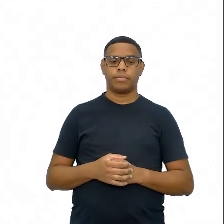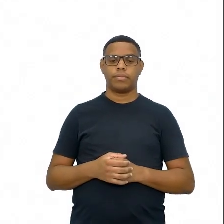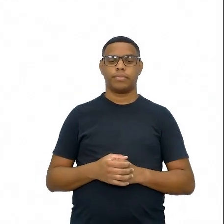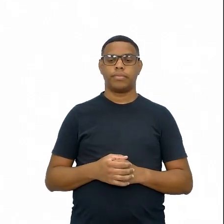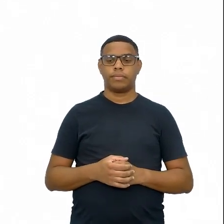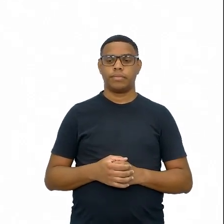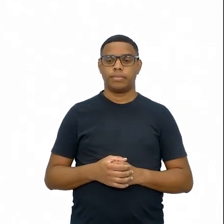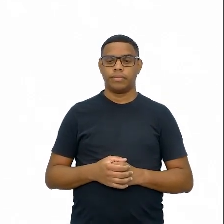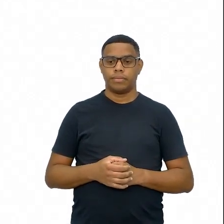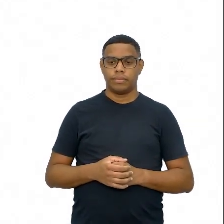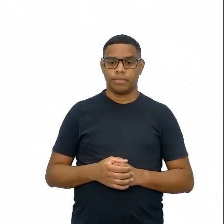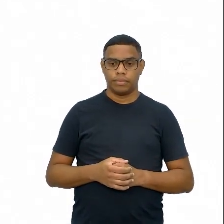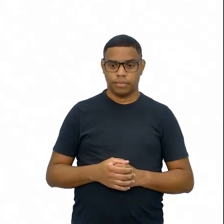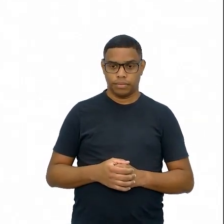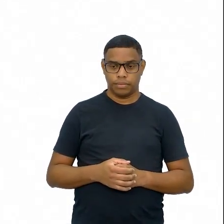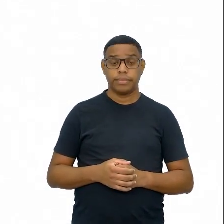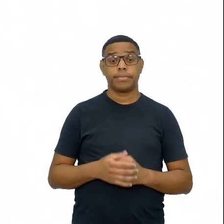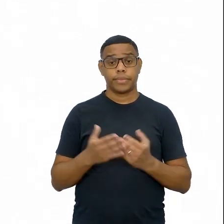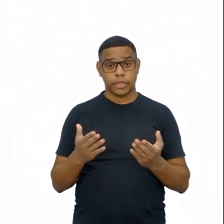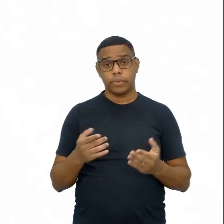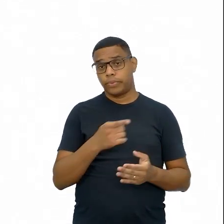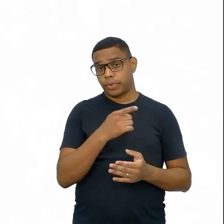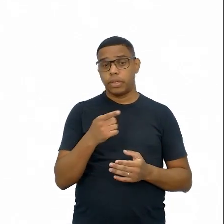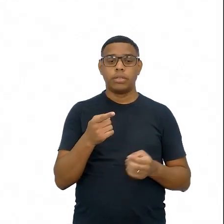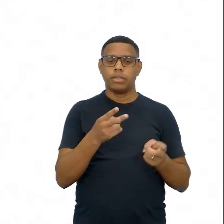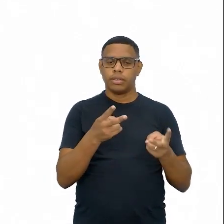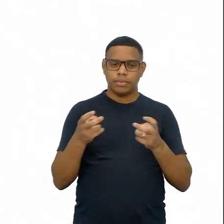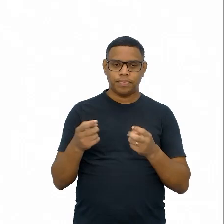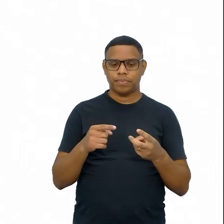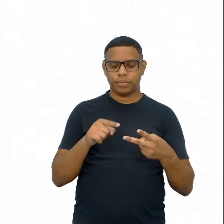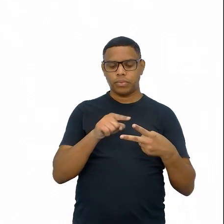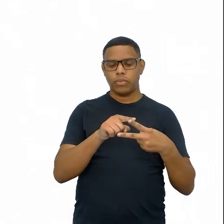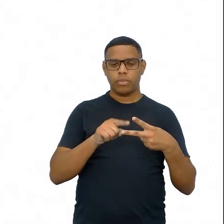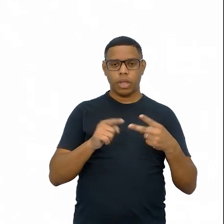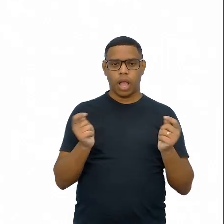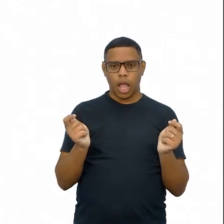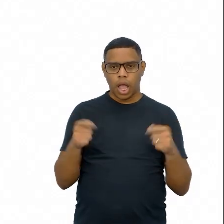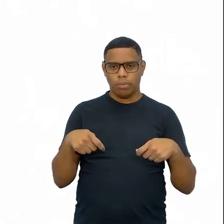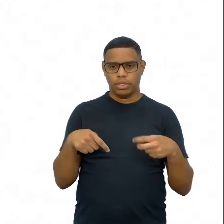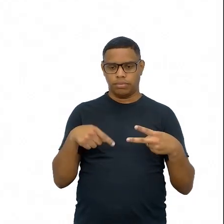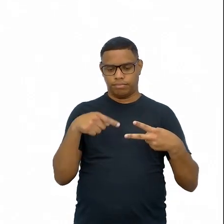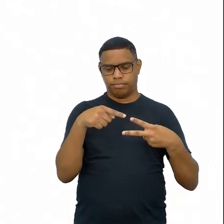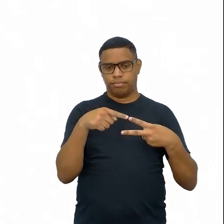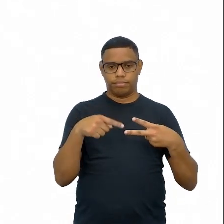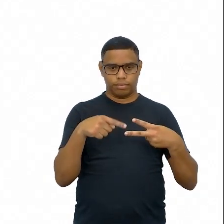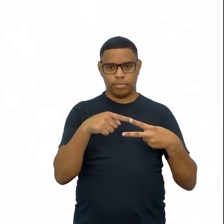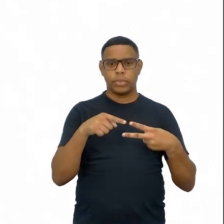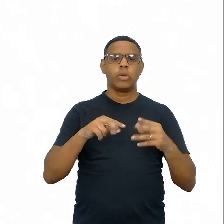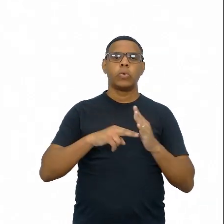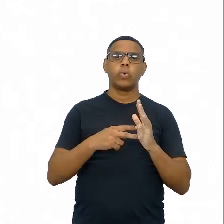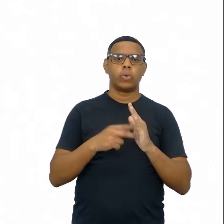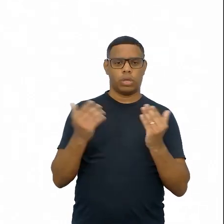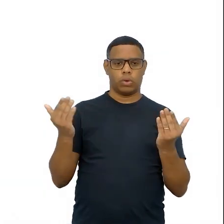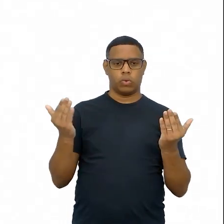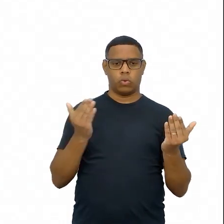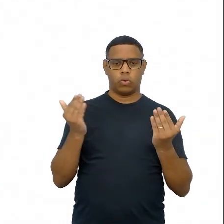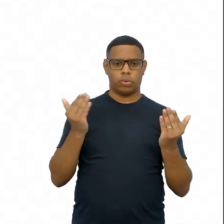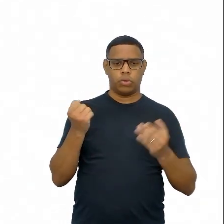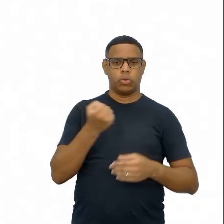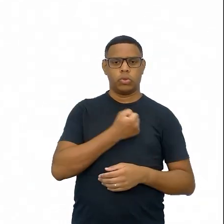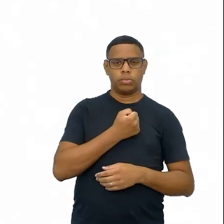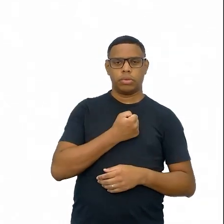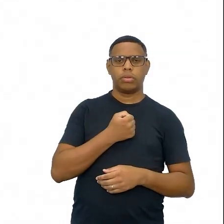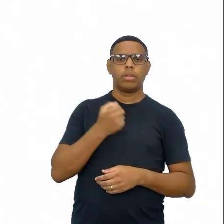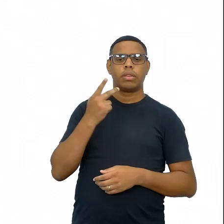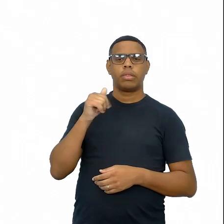Bom, aqui como podemos observar que as duas habilidades, elas tratam da comparação de números